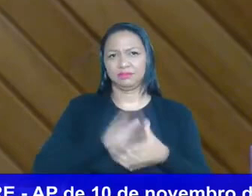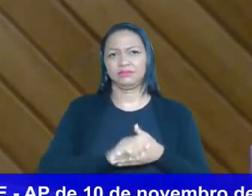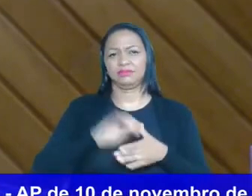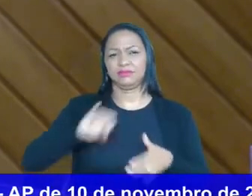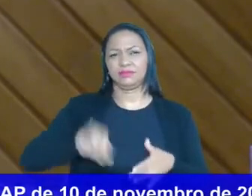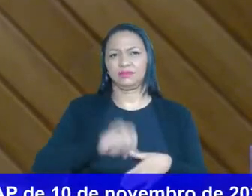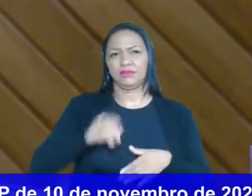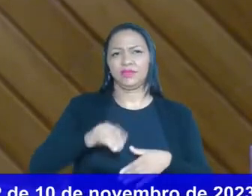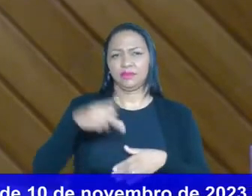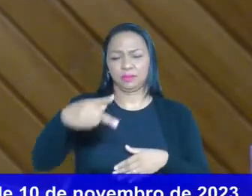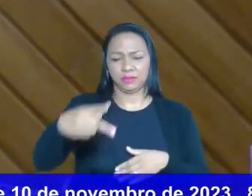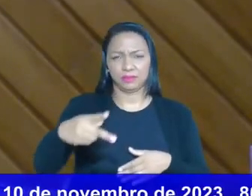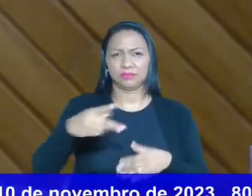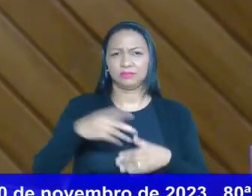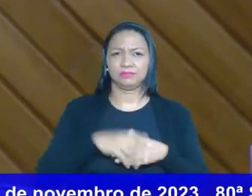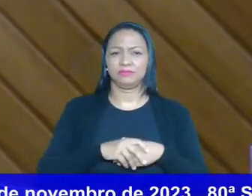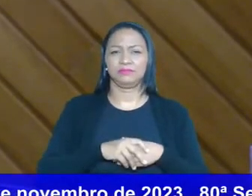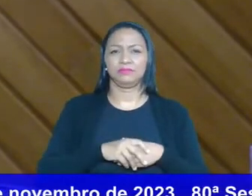de Oiapoque,